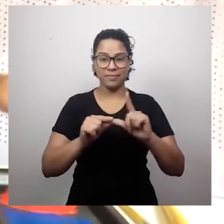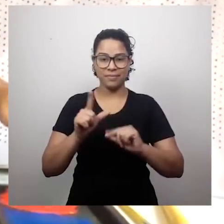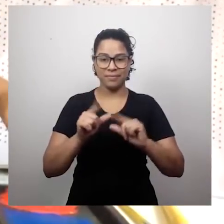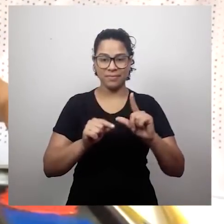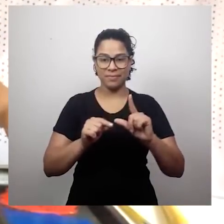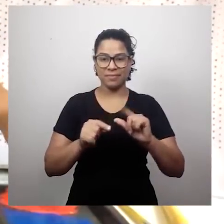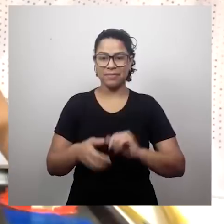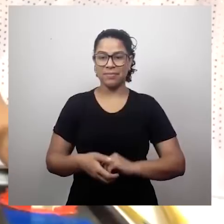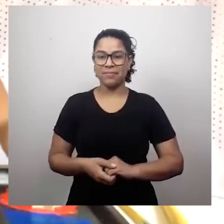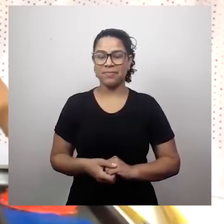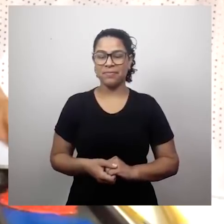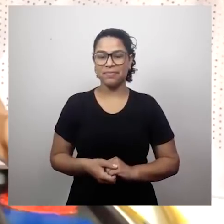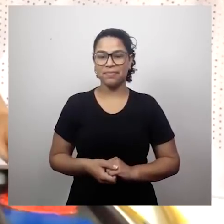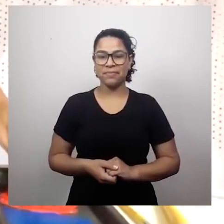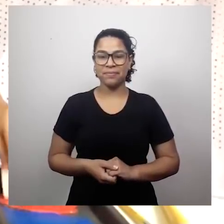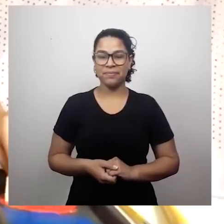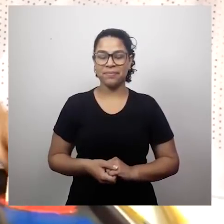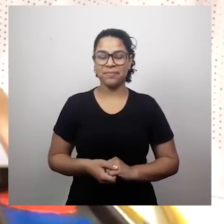Estrela.